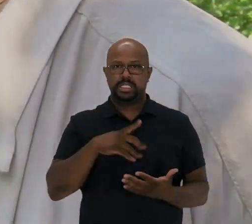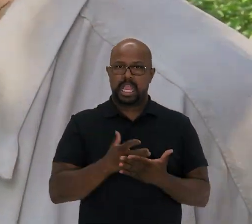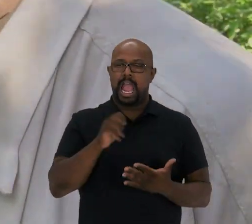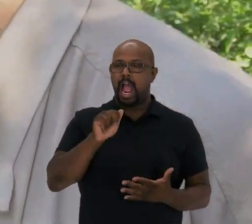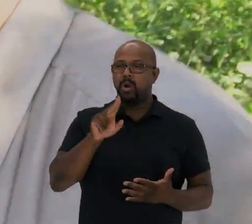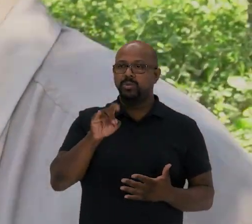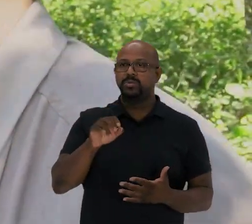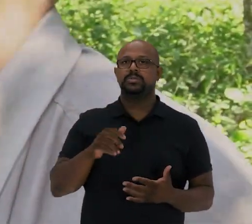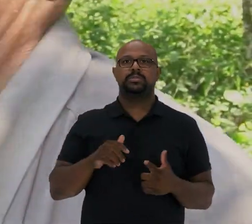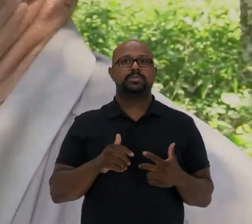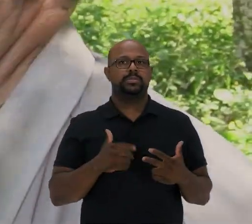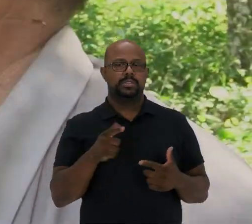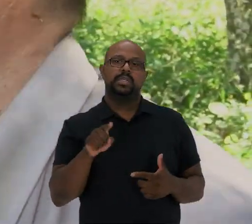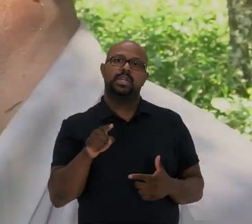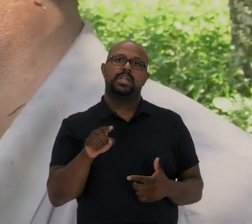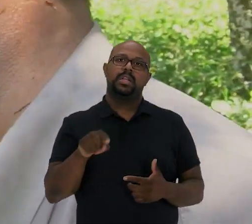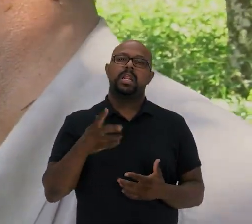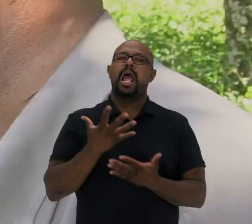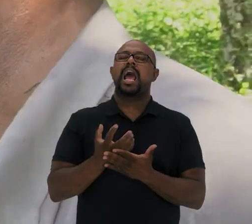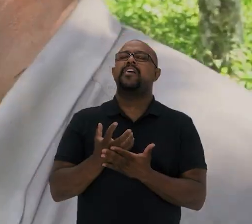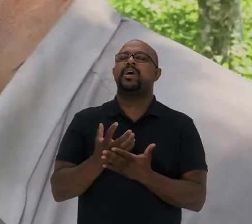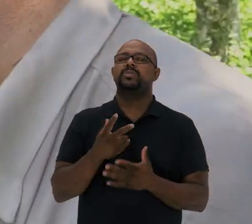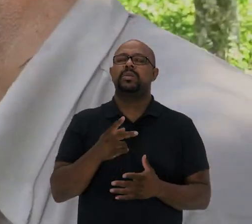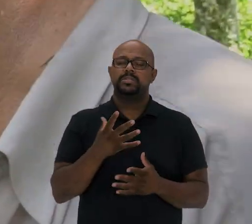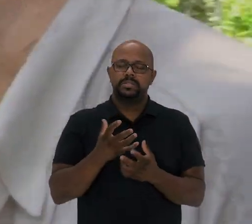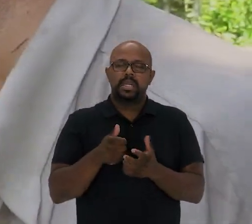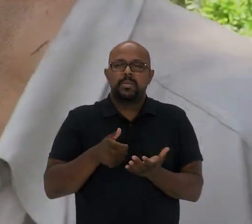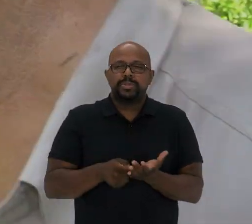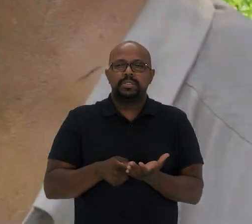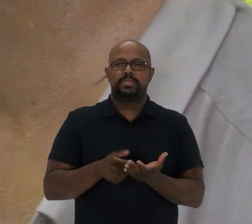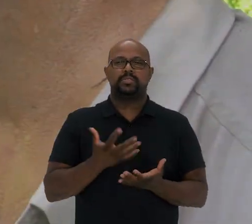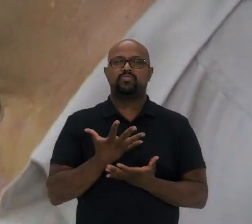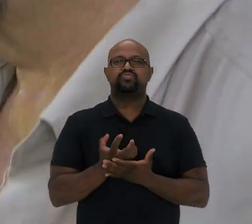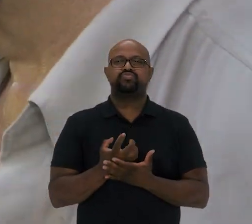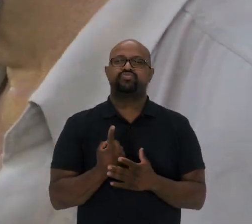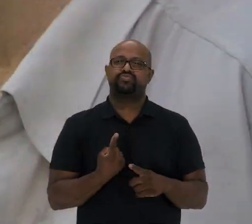Tem o áudio. Infelizmente não está comigo. Era o tempo daquele gravadorzinho, sabe? Aquele capitinha, aquela.